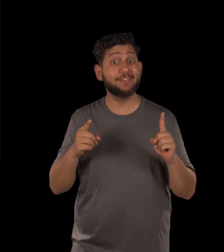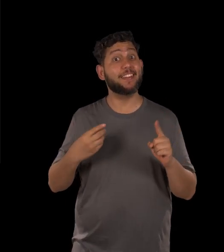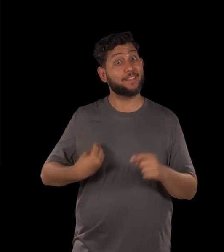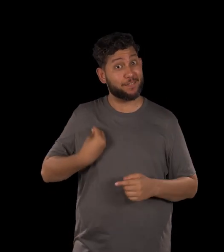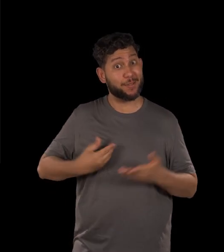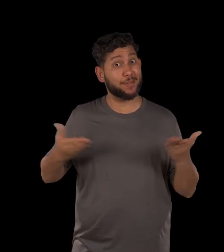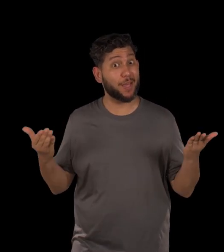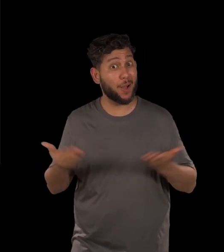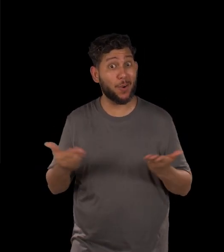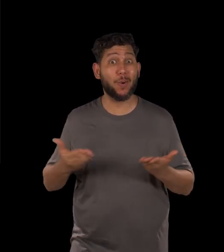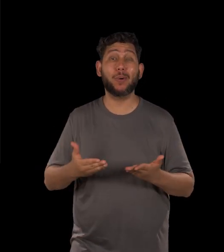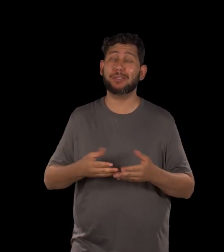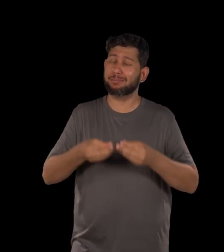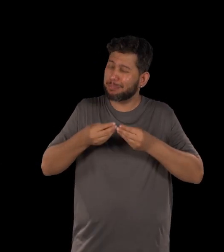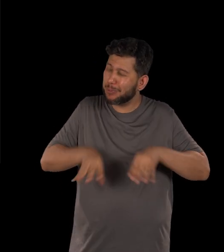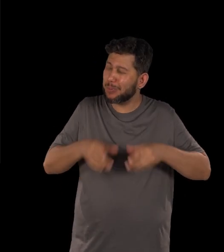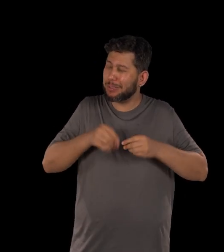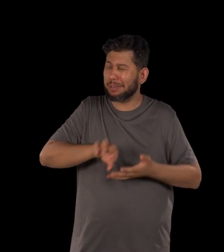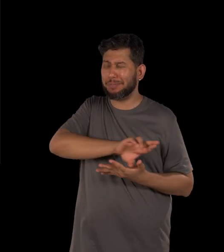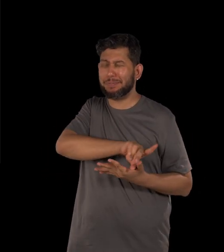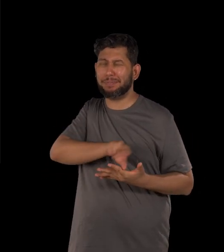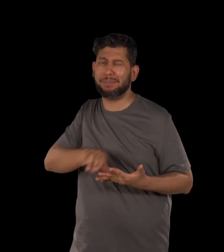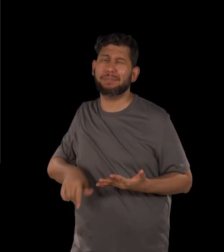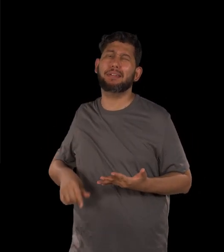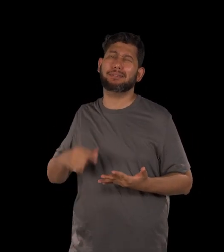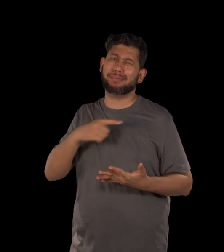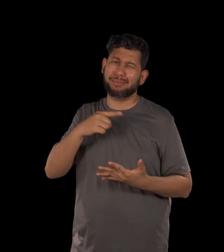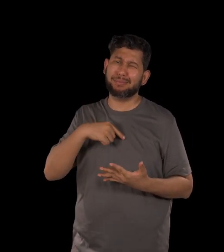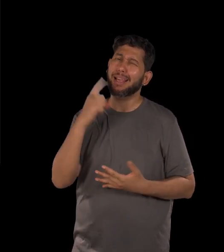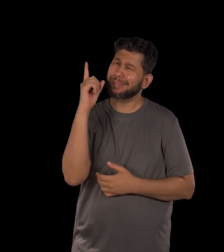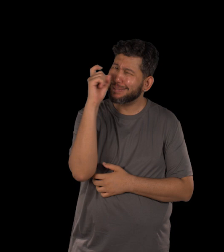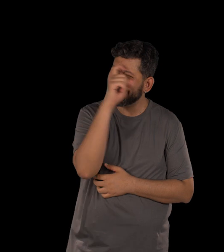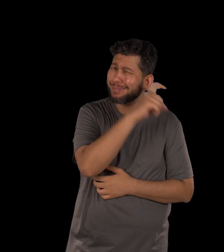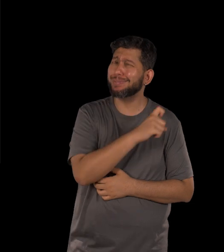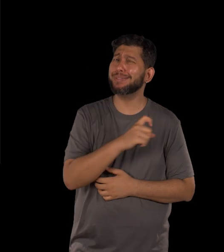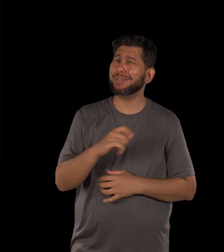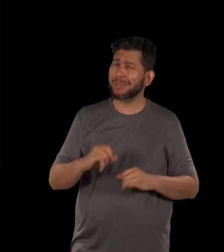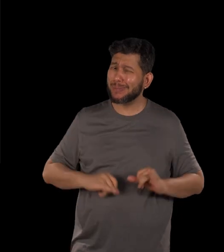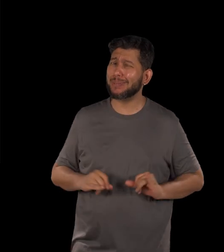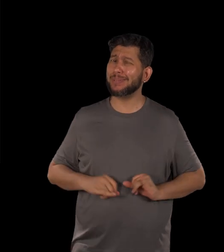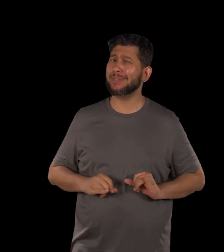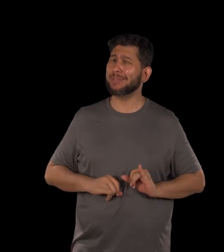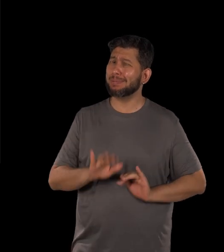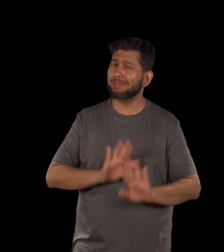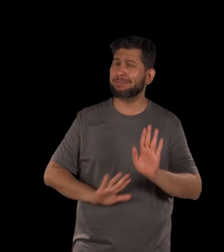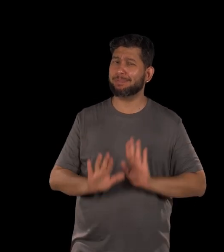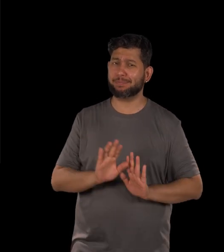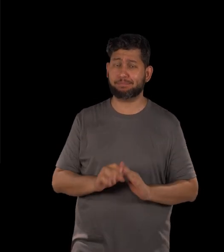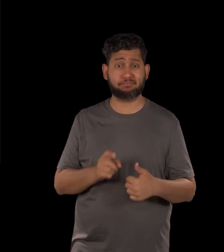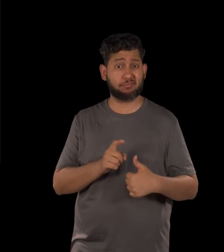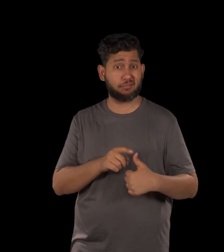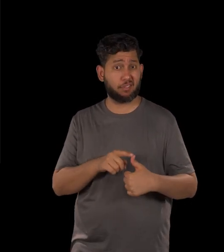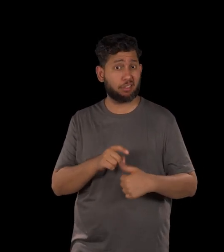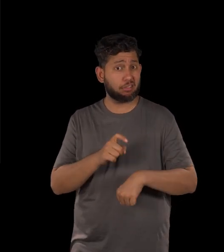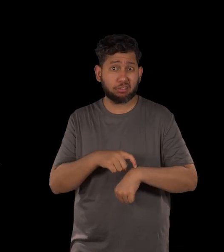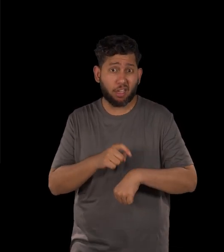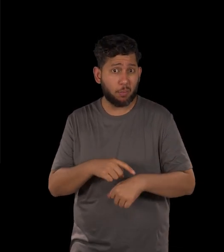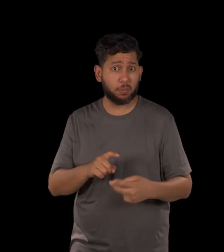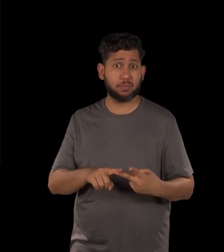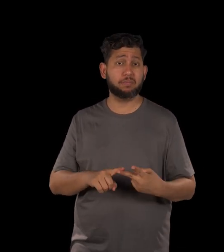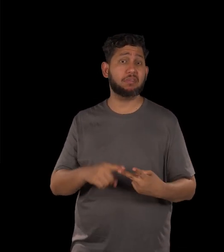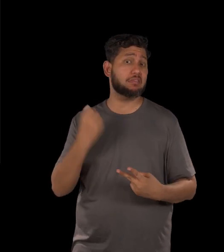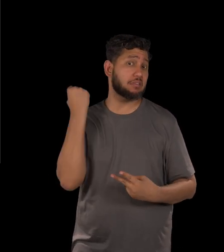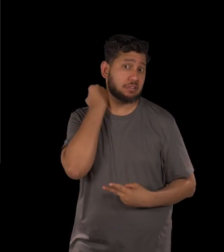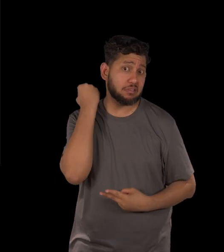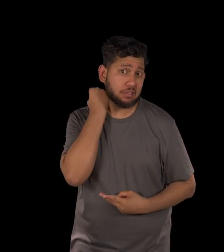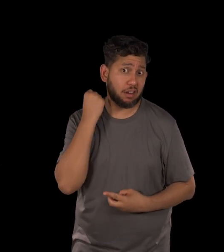contemporânea são muitos e alguns deles difíceis de serem transpostos. A falta de tempo, o estresse diário, a